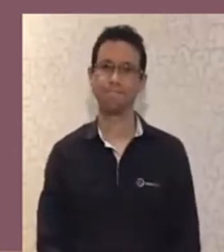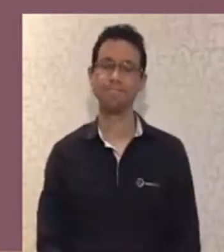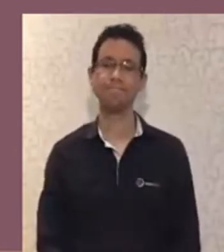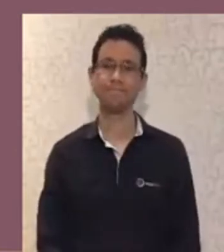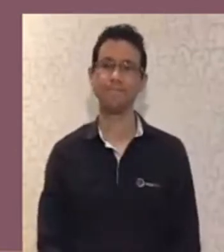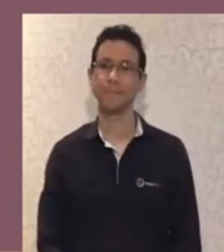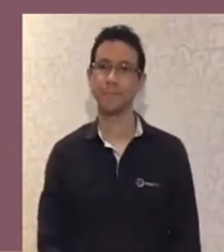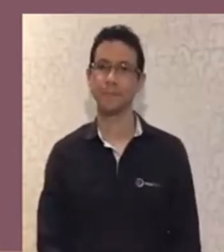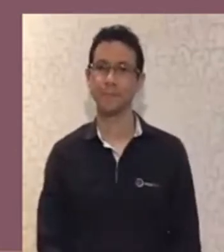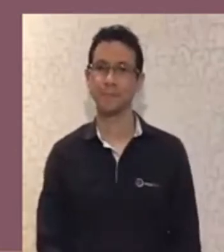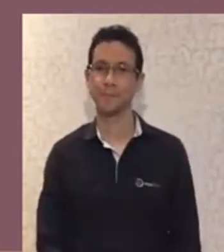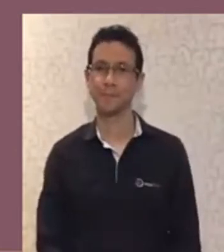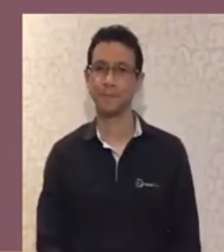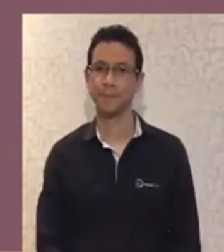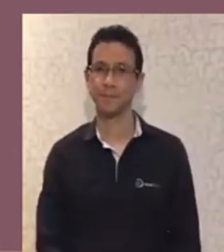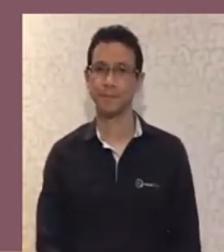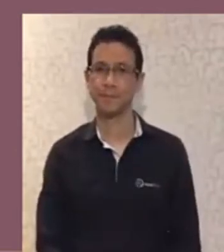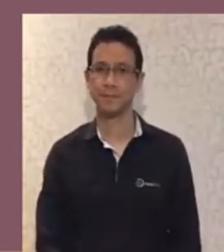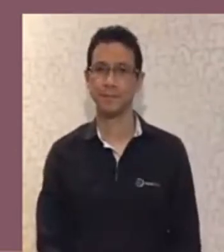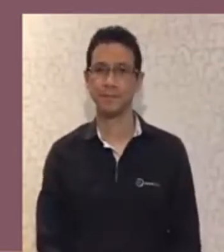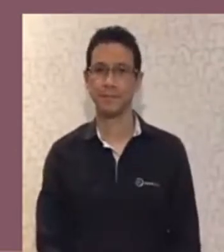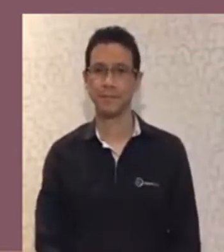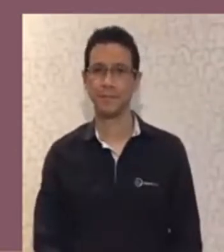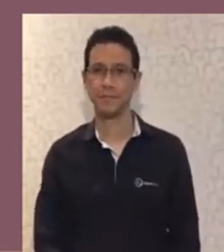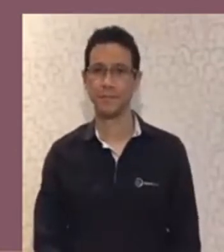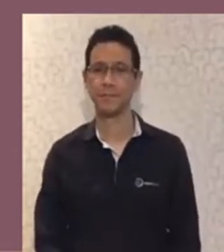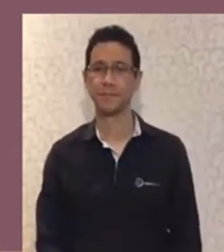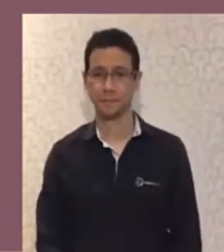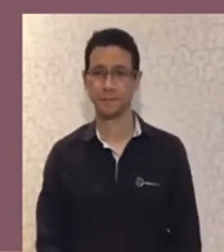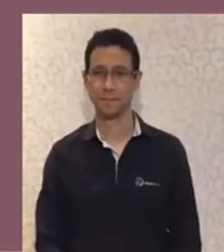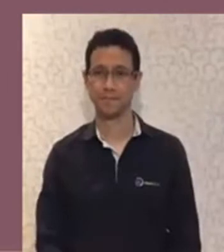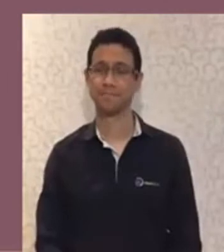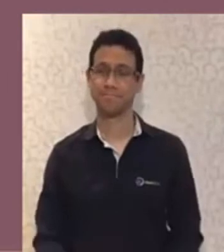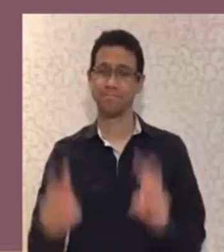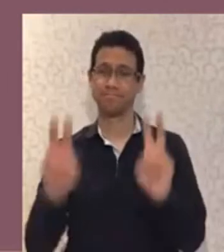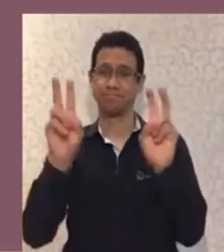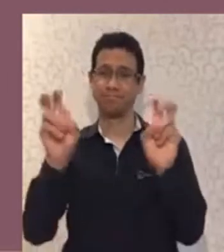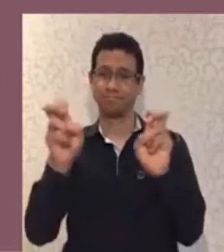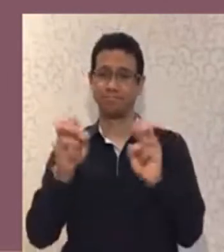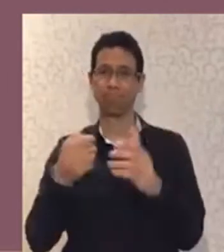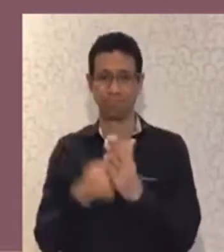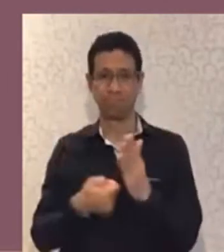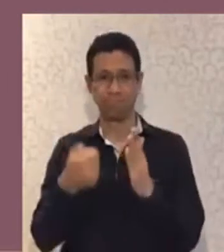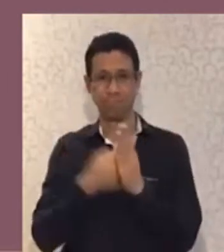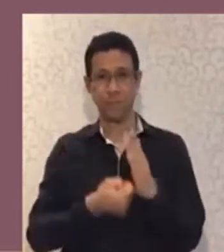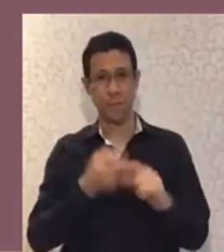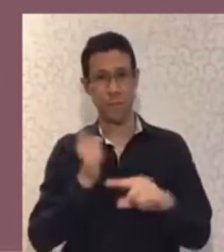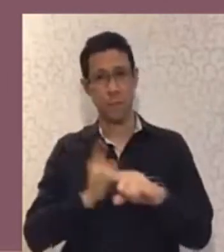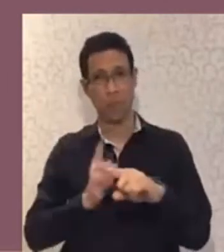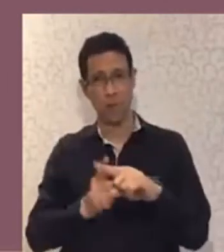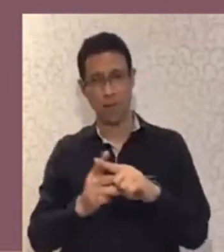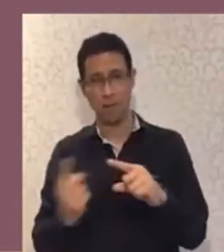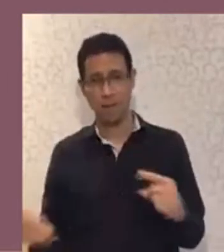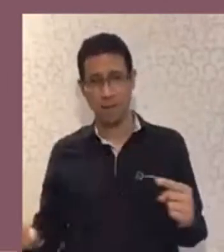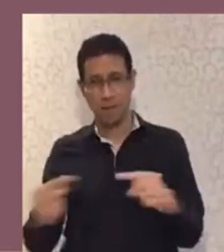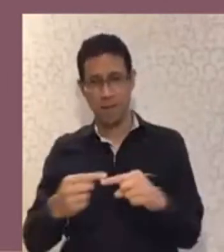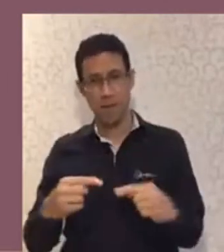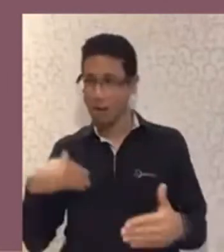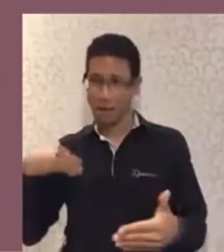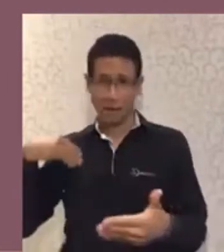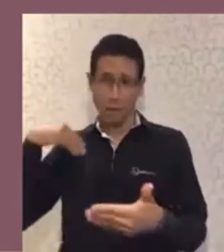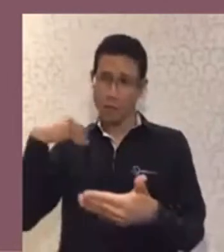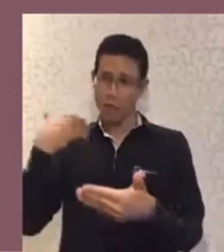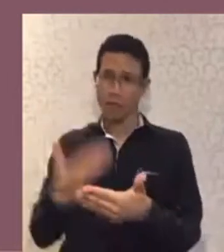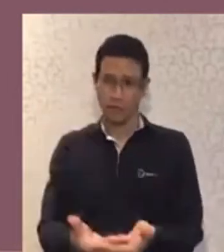Eu insisto nestes pontos porque estas relações se mantêm até hoje de uma